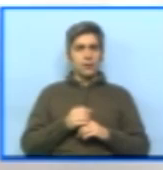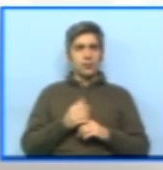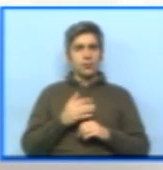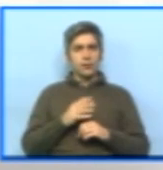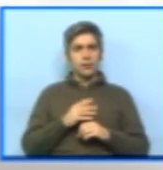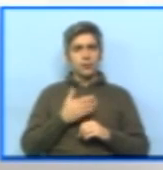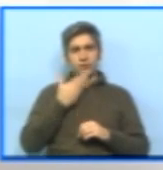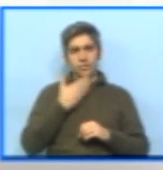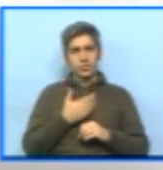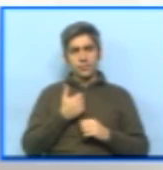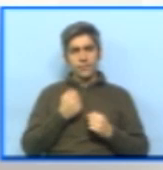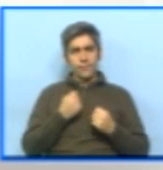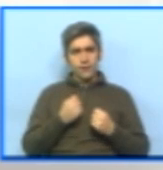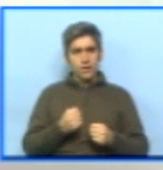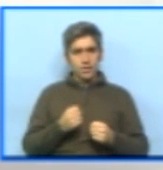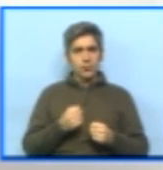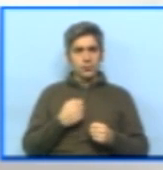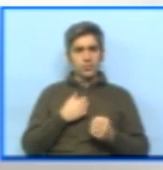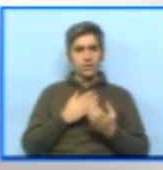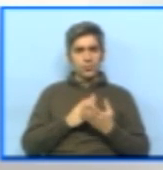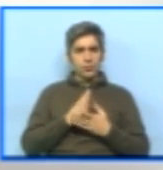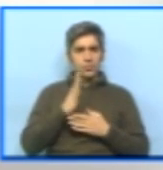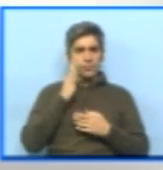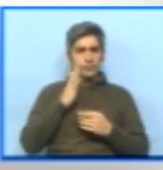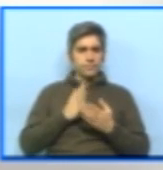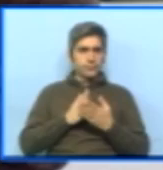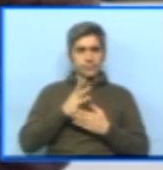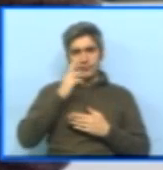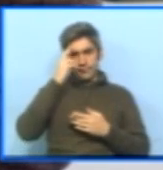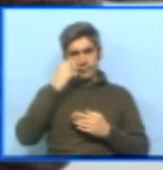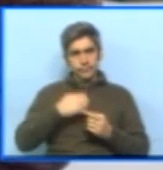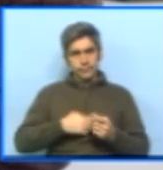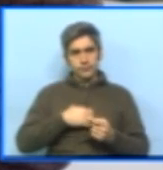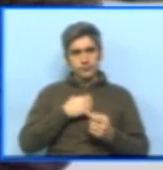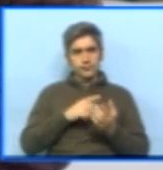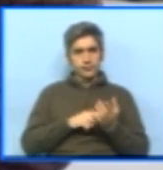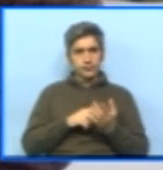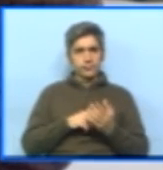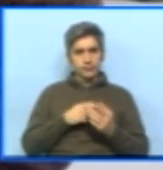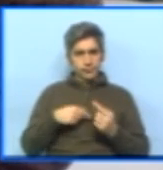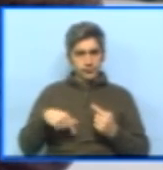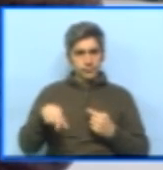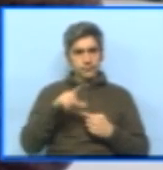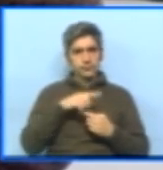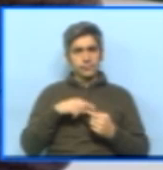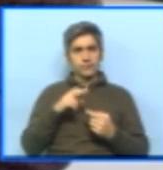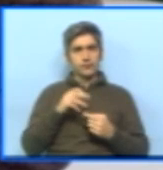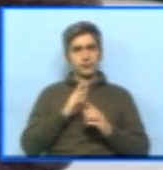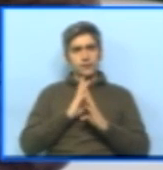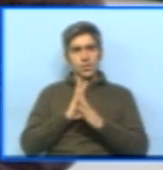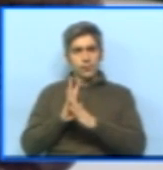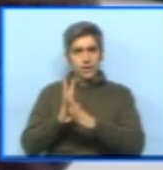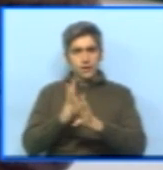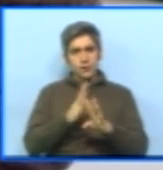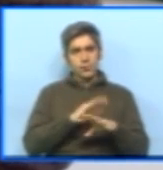Mas a experiência foi tão forte que fui continuando e fui sentindo sempre esta necessidade da romaria